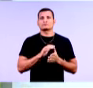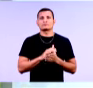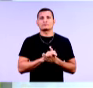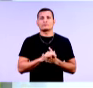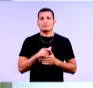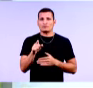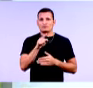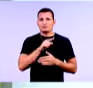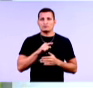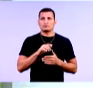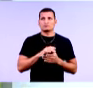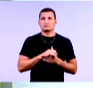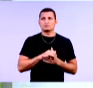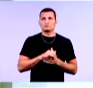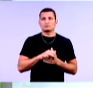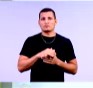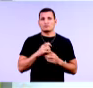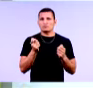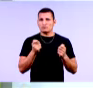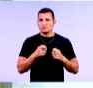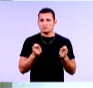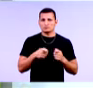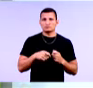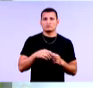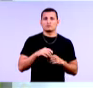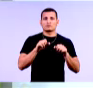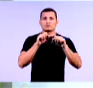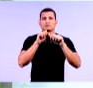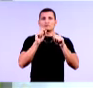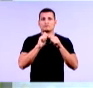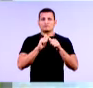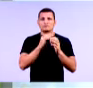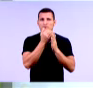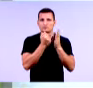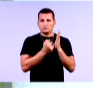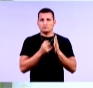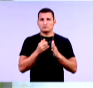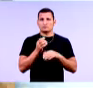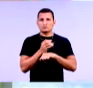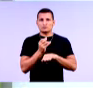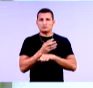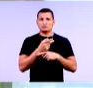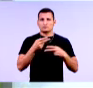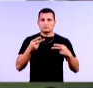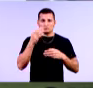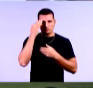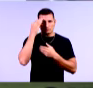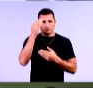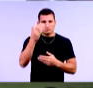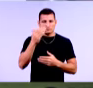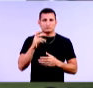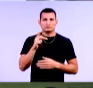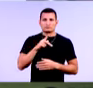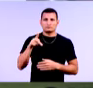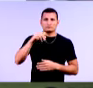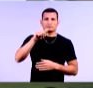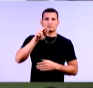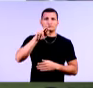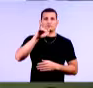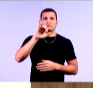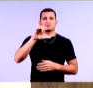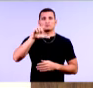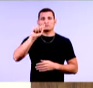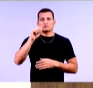para que vocês possam efetivamente criar ótimos programas orientados a objetos. Muito obrigado por tudo, professora Mariela.